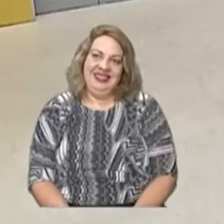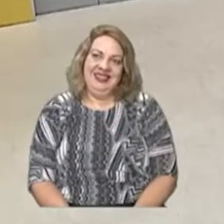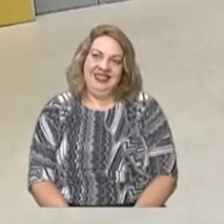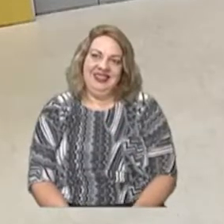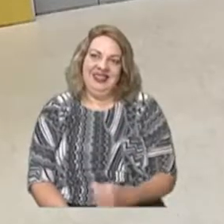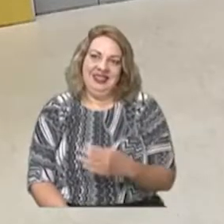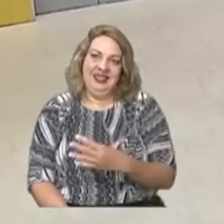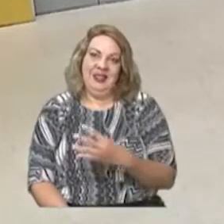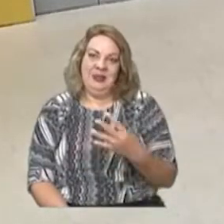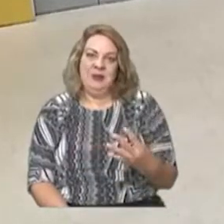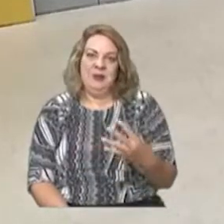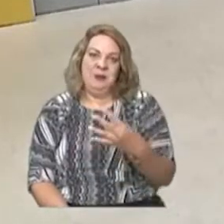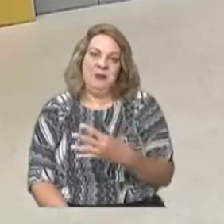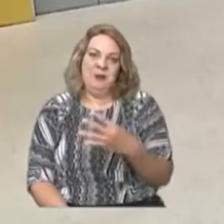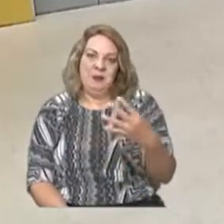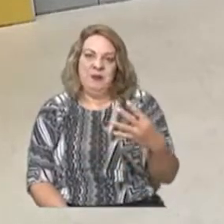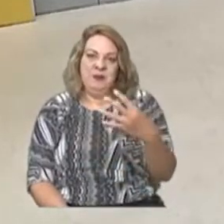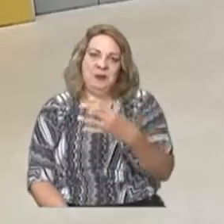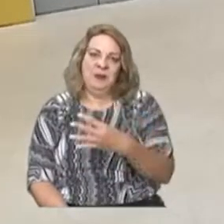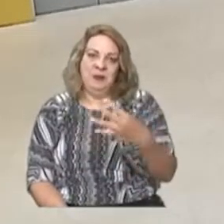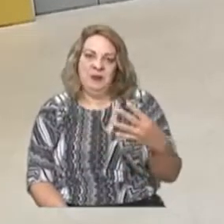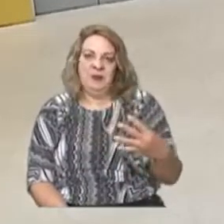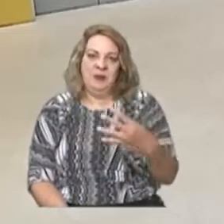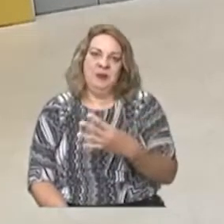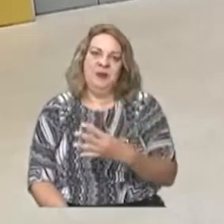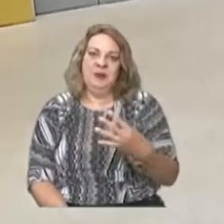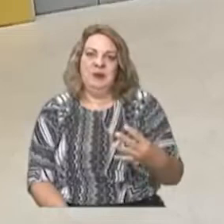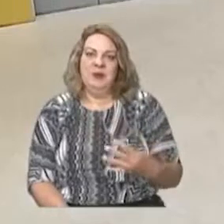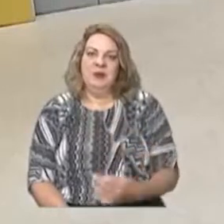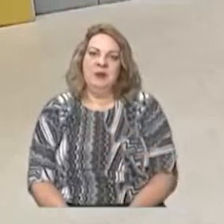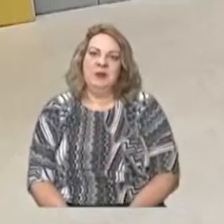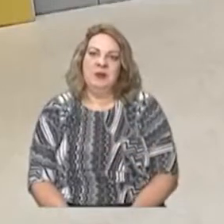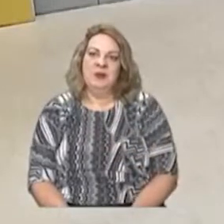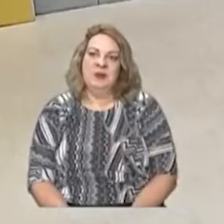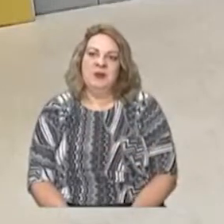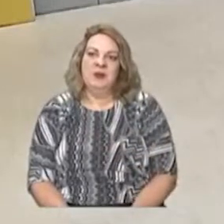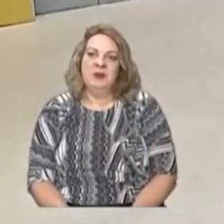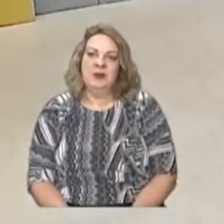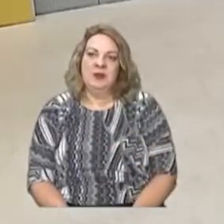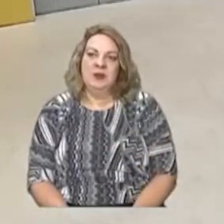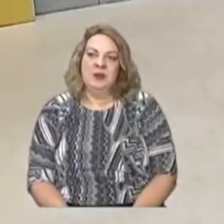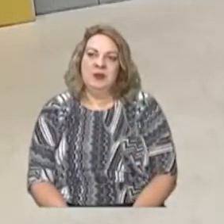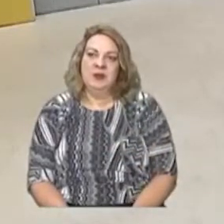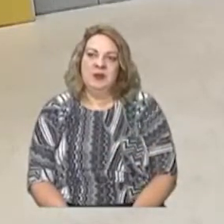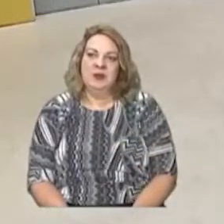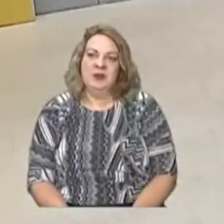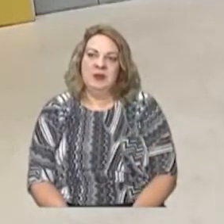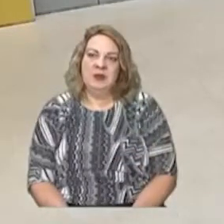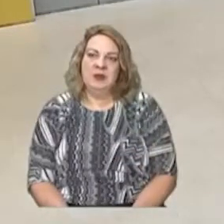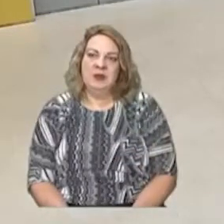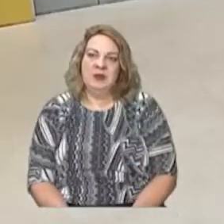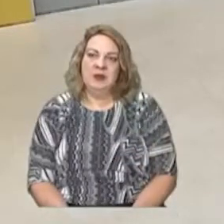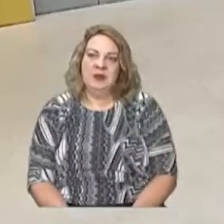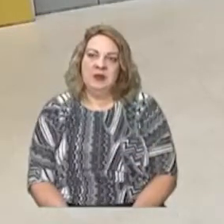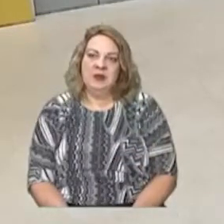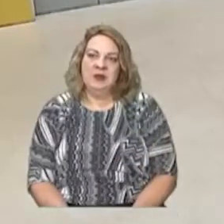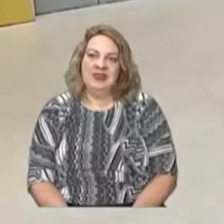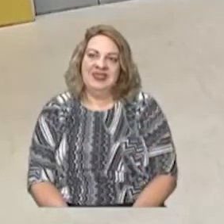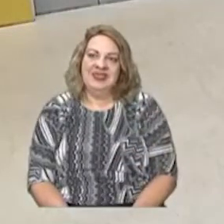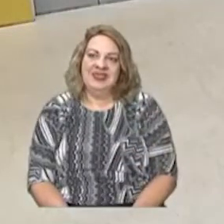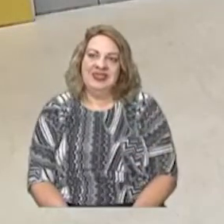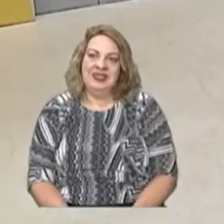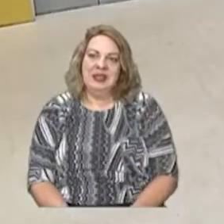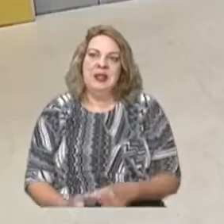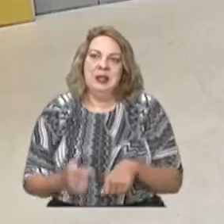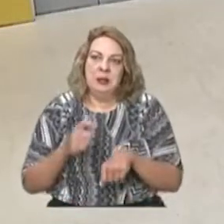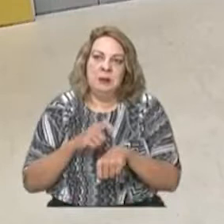que é a 44. 44. Esse é o nosso quarto prêmio em andamento. Ainda teremos o Gira Sergipe